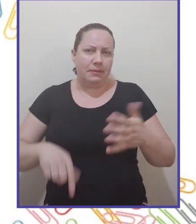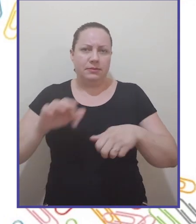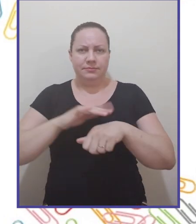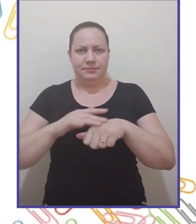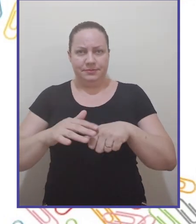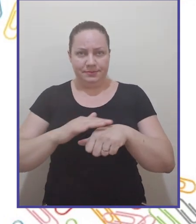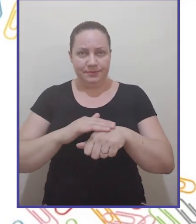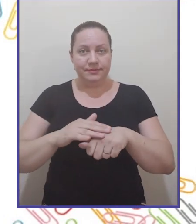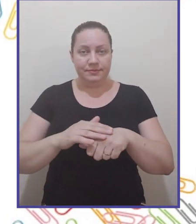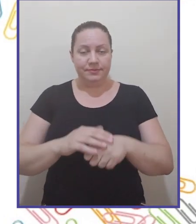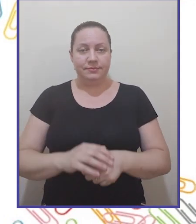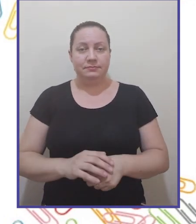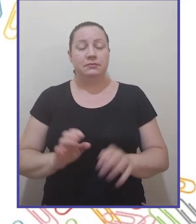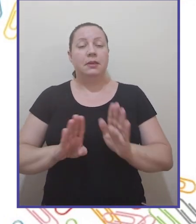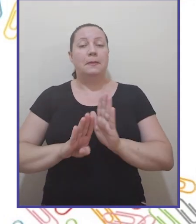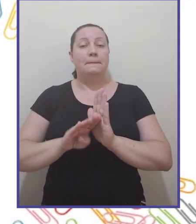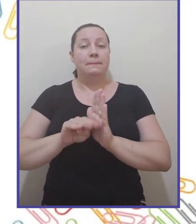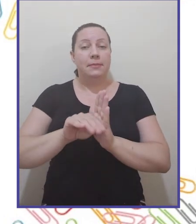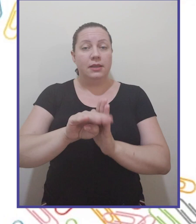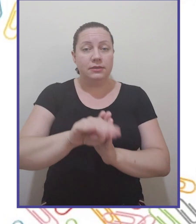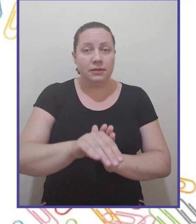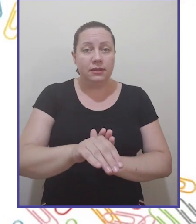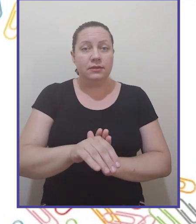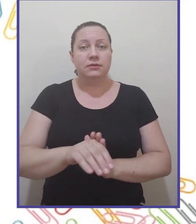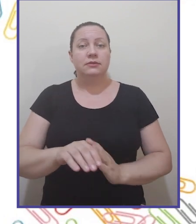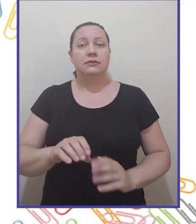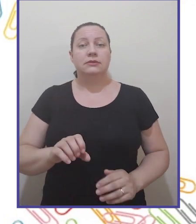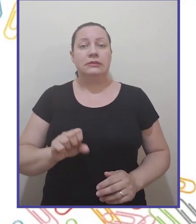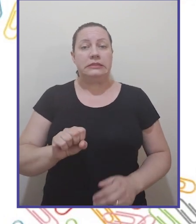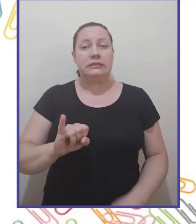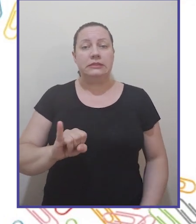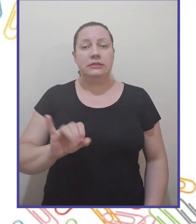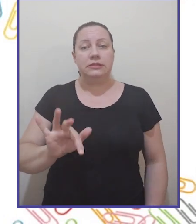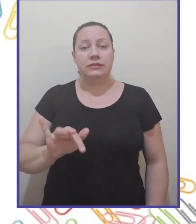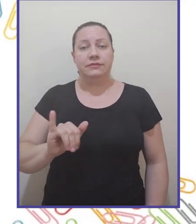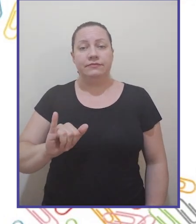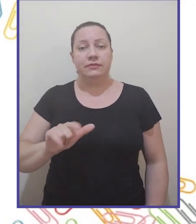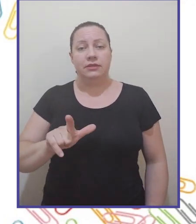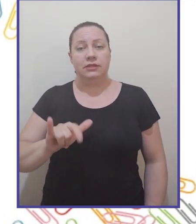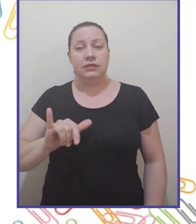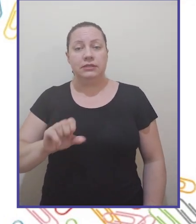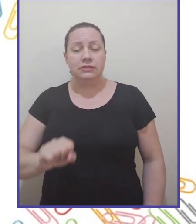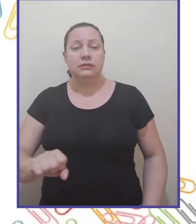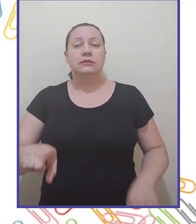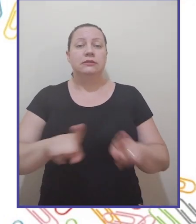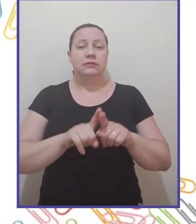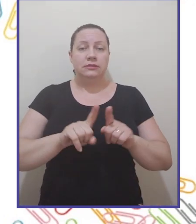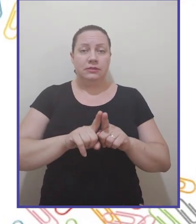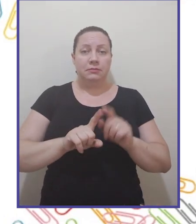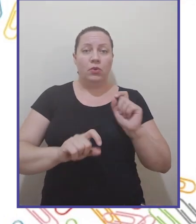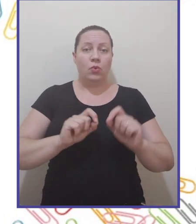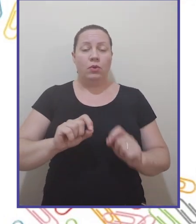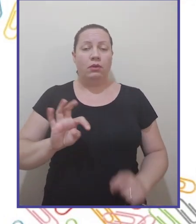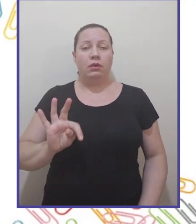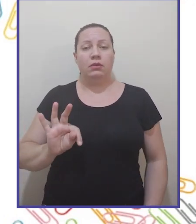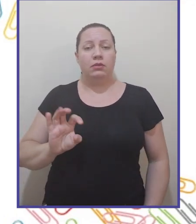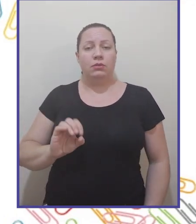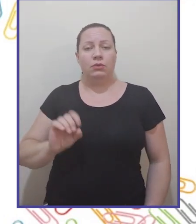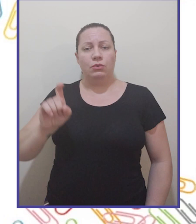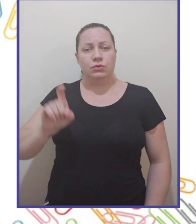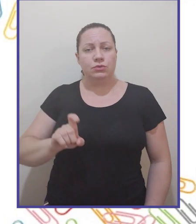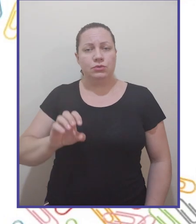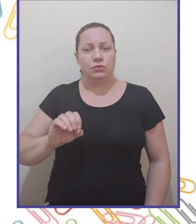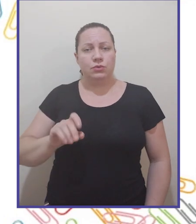sarampo, por bactérias, como a sífilis, e por protozoários, como